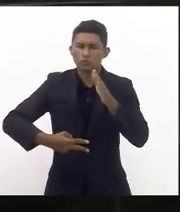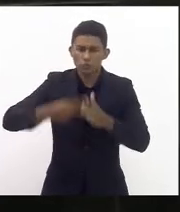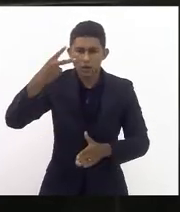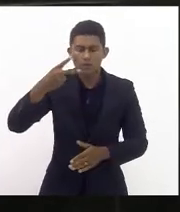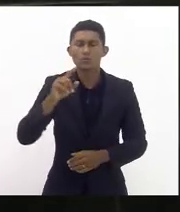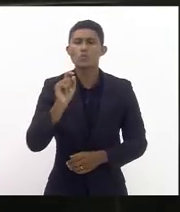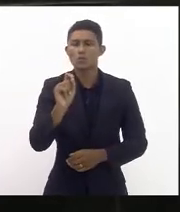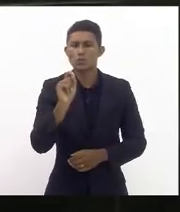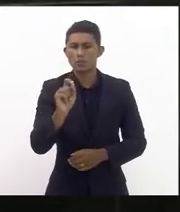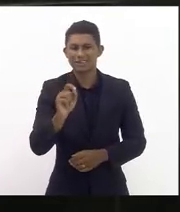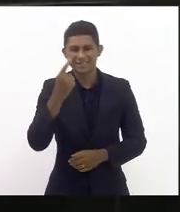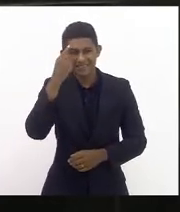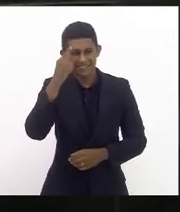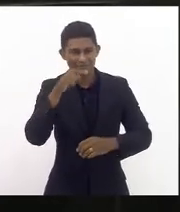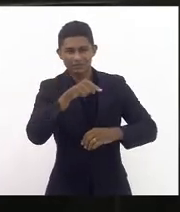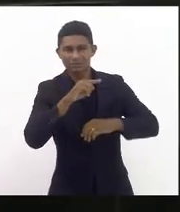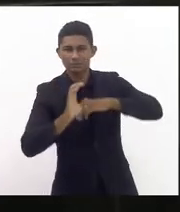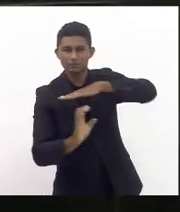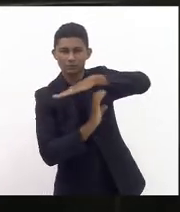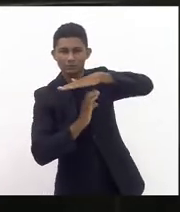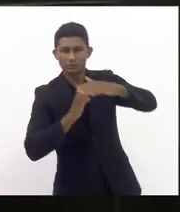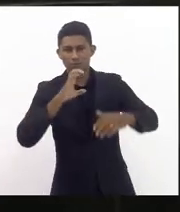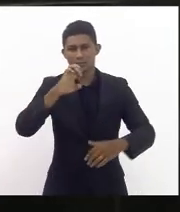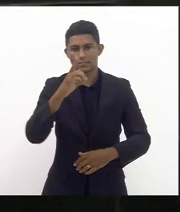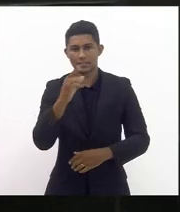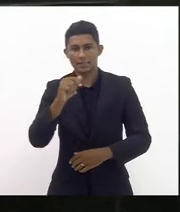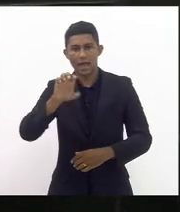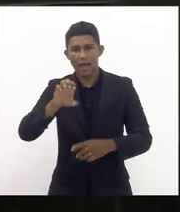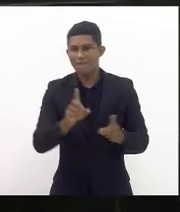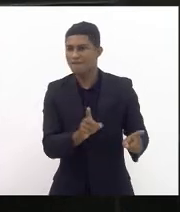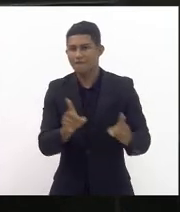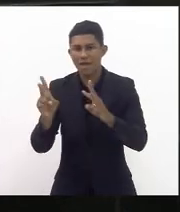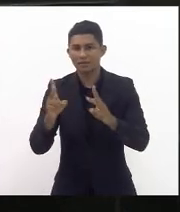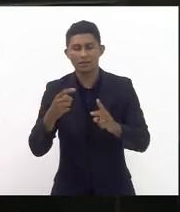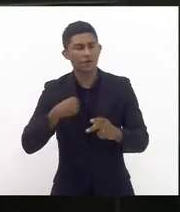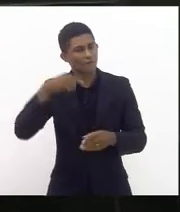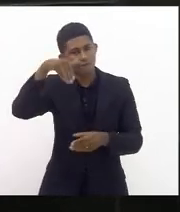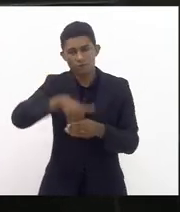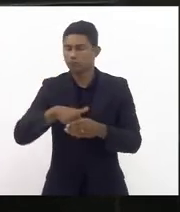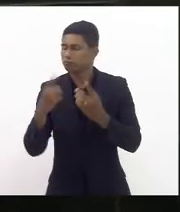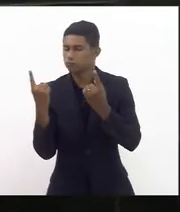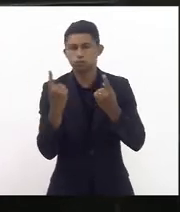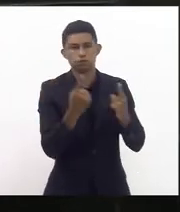a venda da SEDAI e que, a partir do momento que estivermos